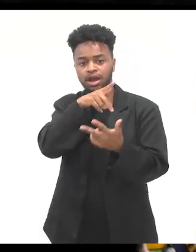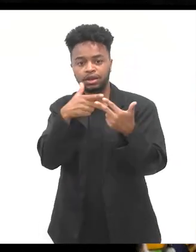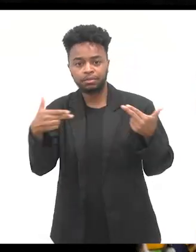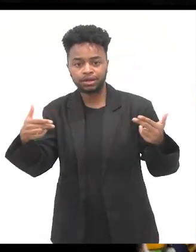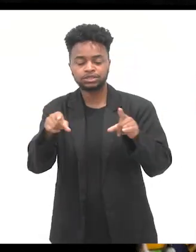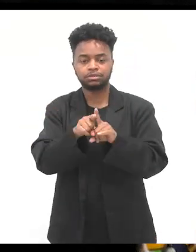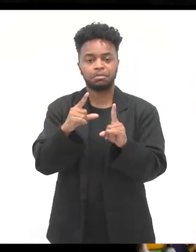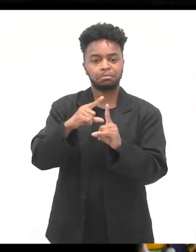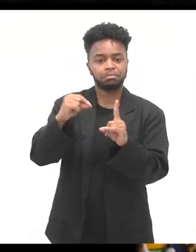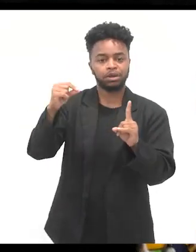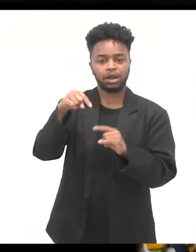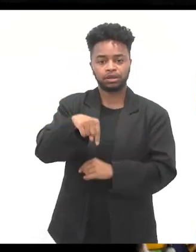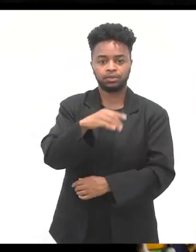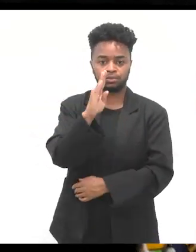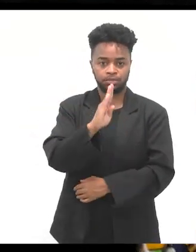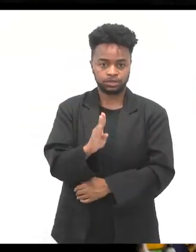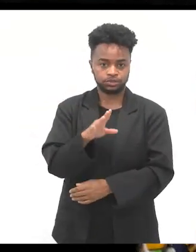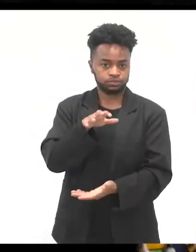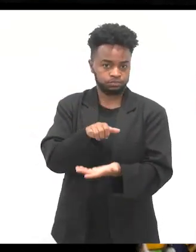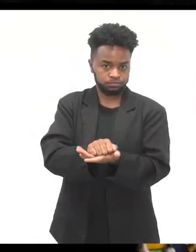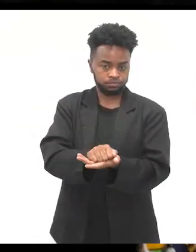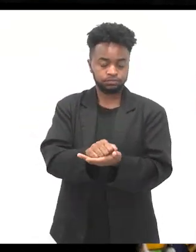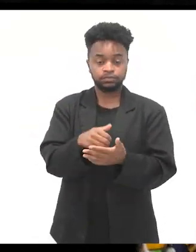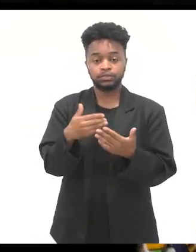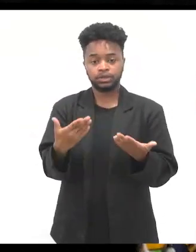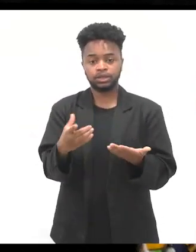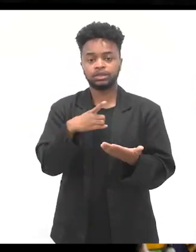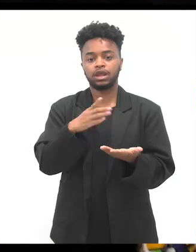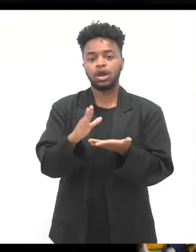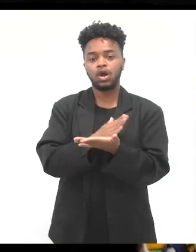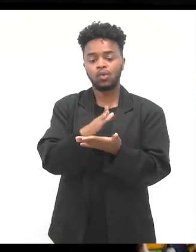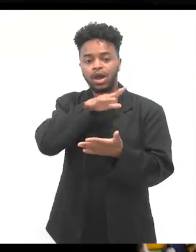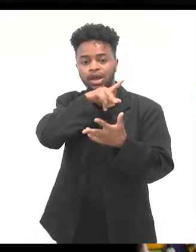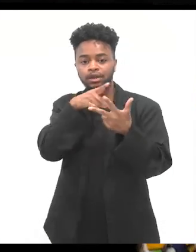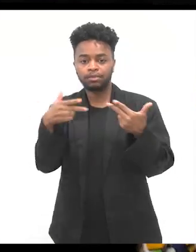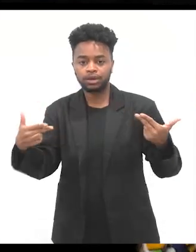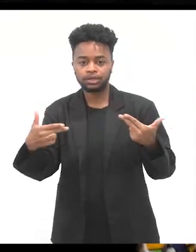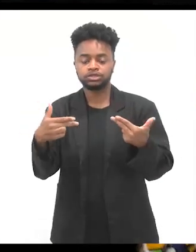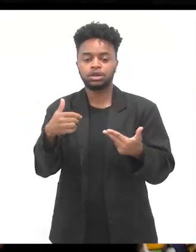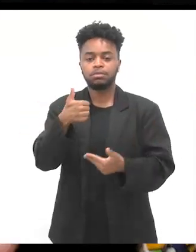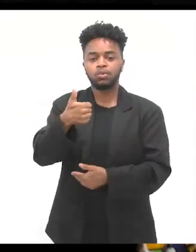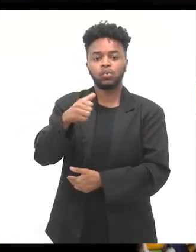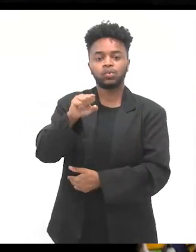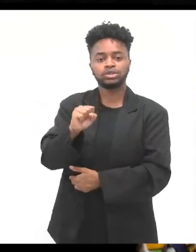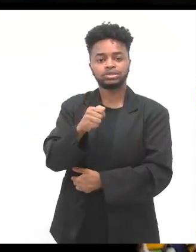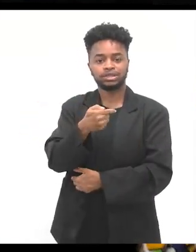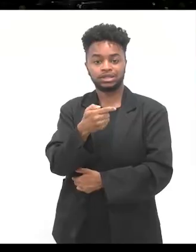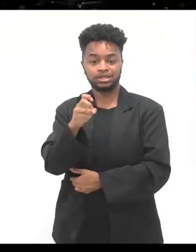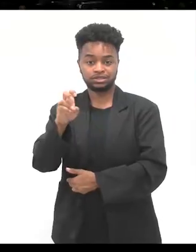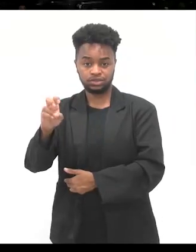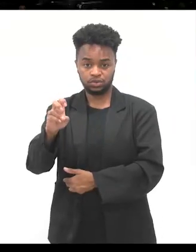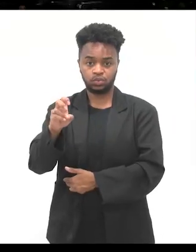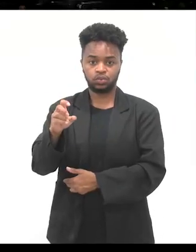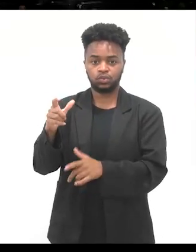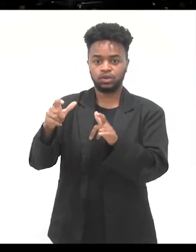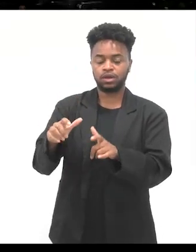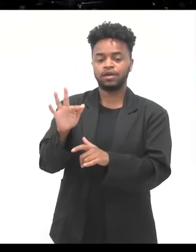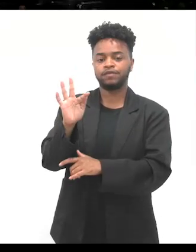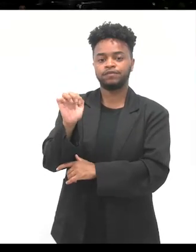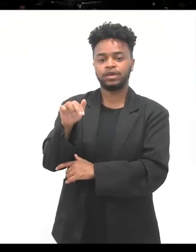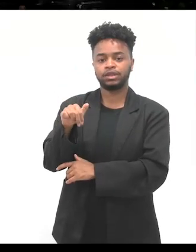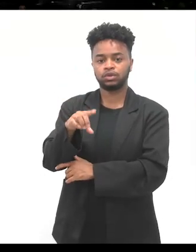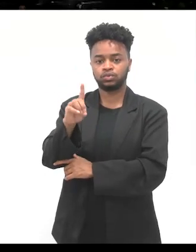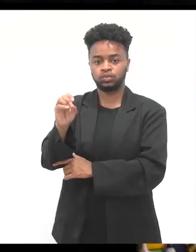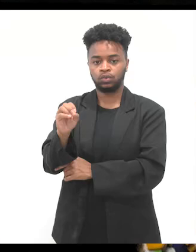plantas no Brasil. A gente tem, por exemplo, animais de Fernando de Noronha de 1875, que estão lá, íntegros